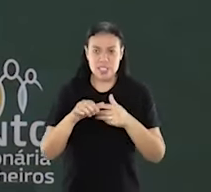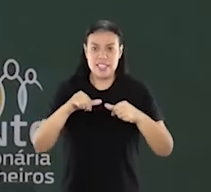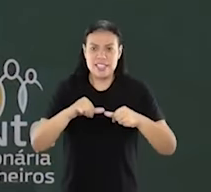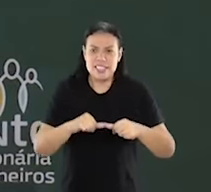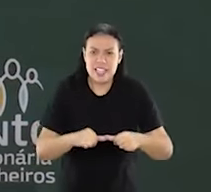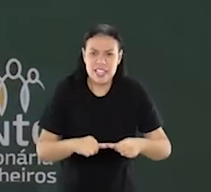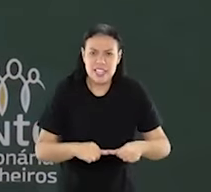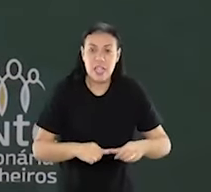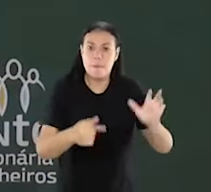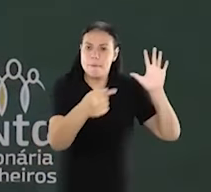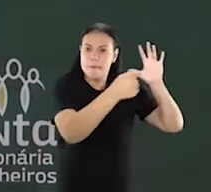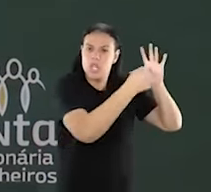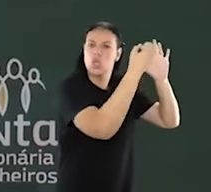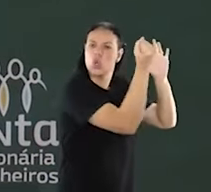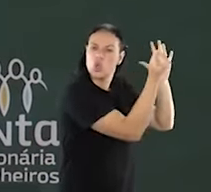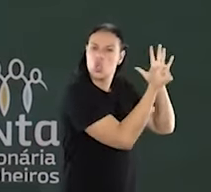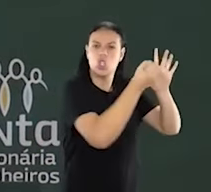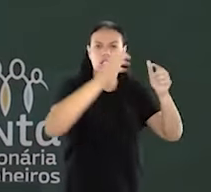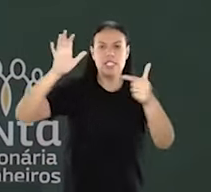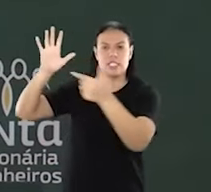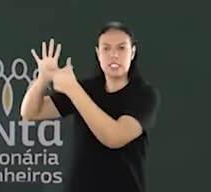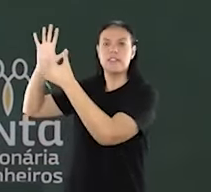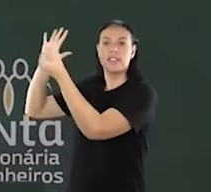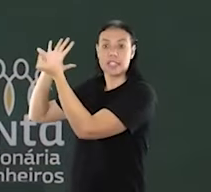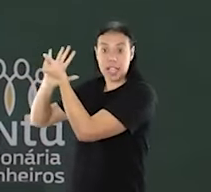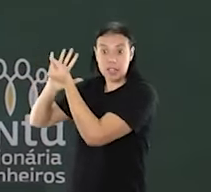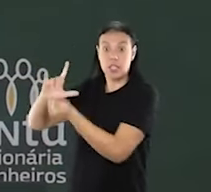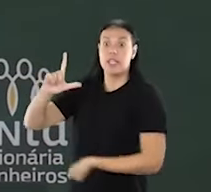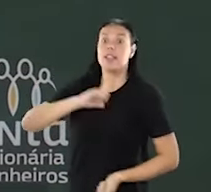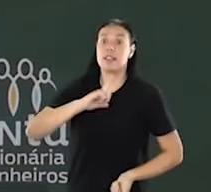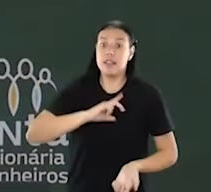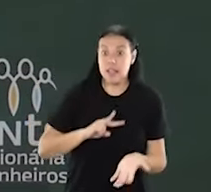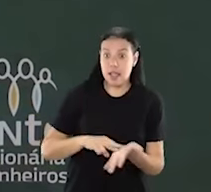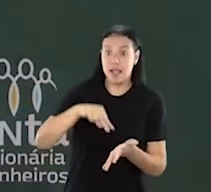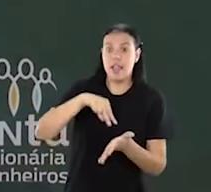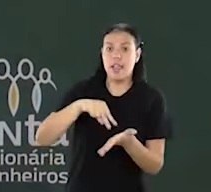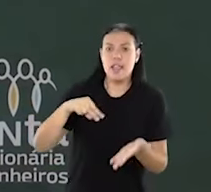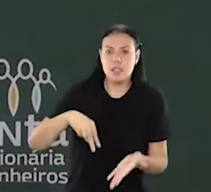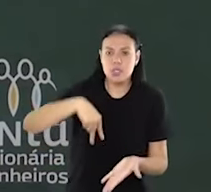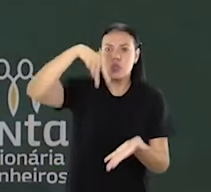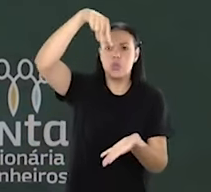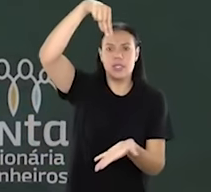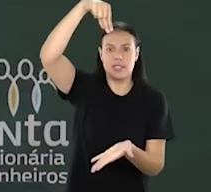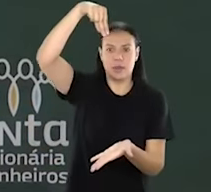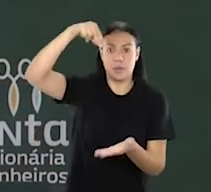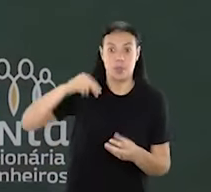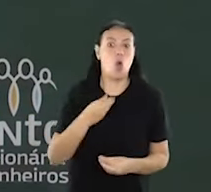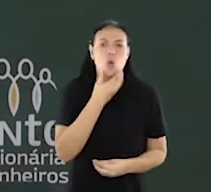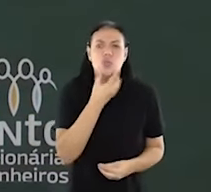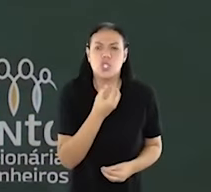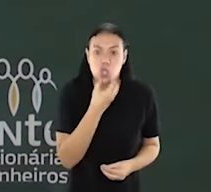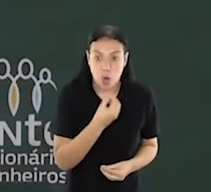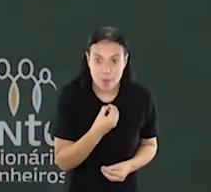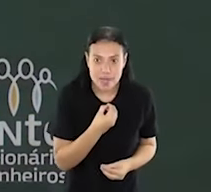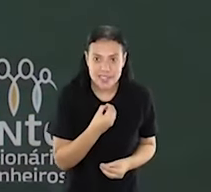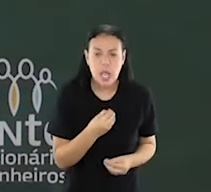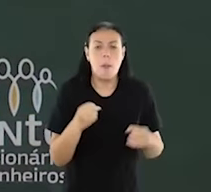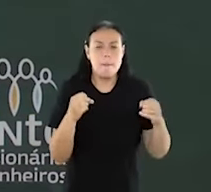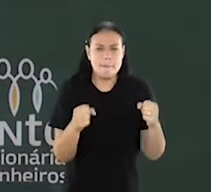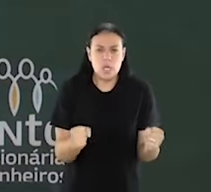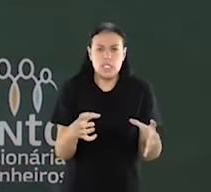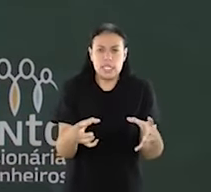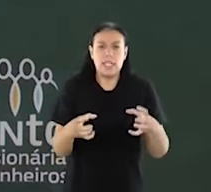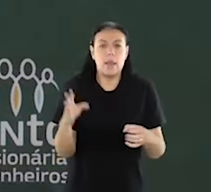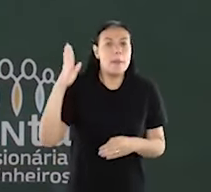ser crucificado, para ressuscitar o terceiro dia. Os homens, na verdade, podem tramar, mas é o propósito de